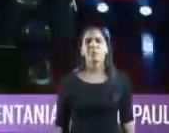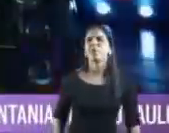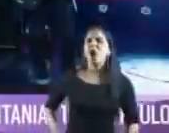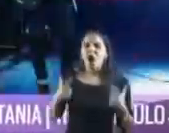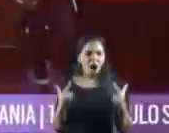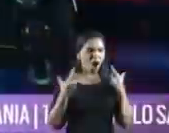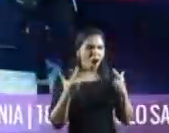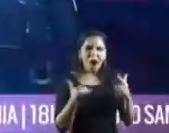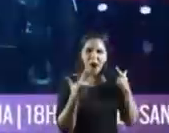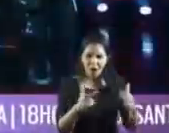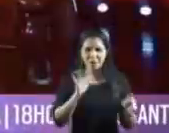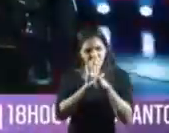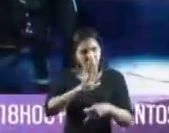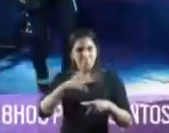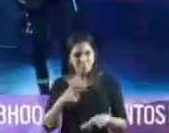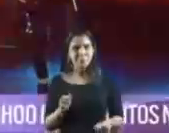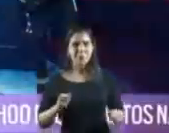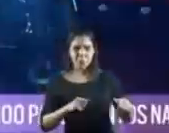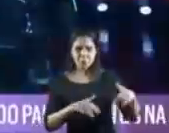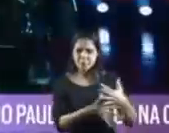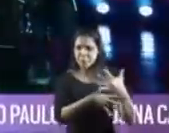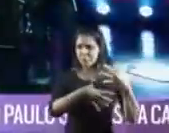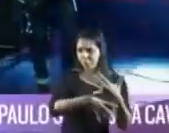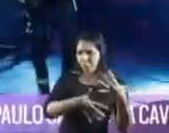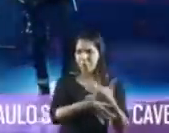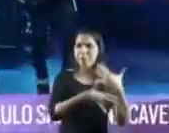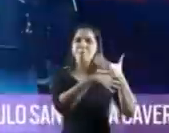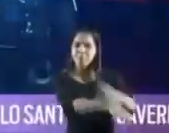de subúrbio.